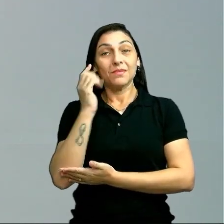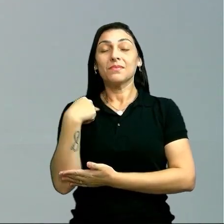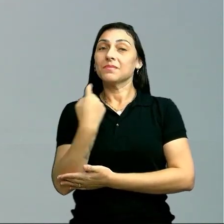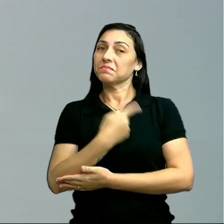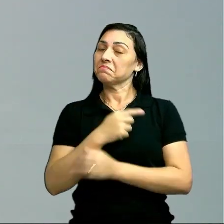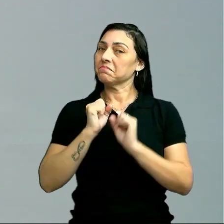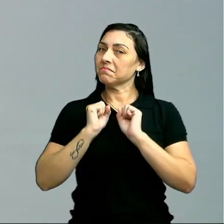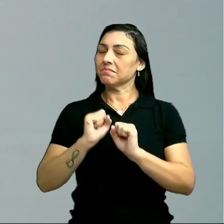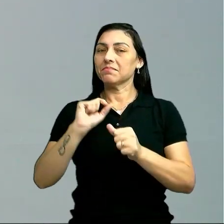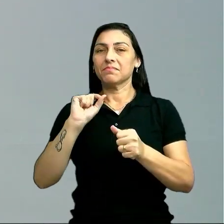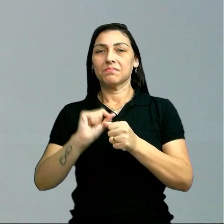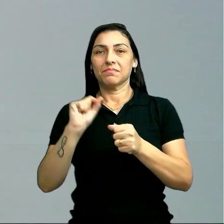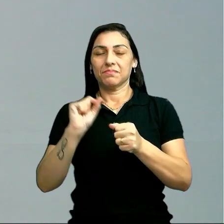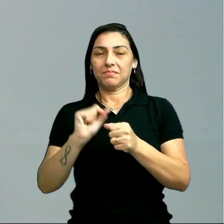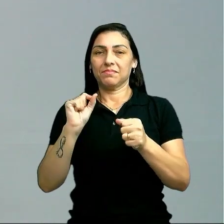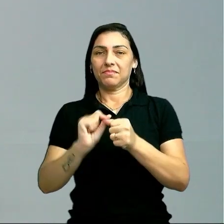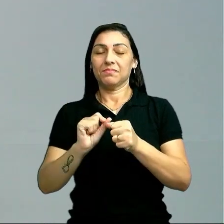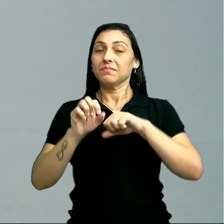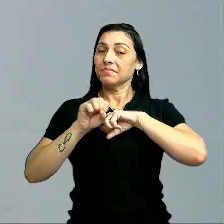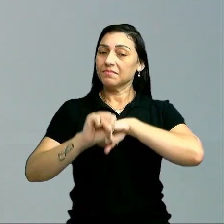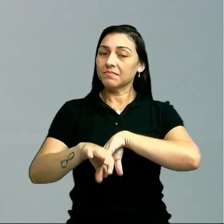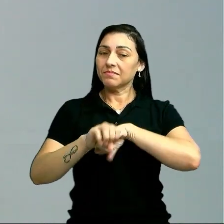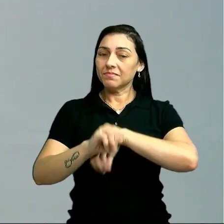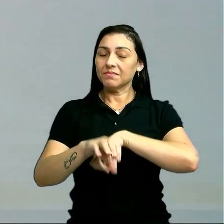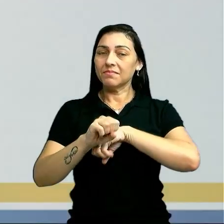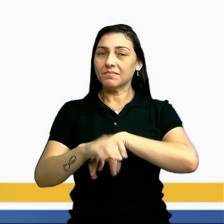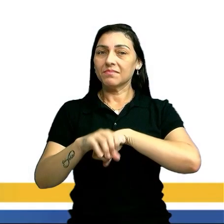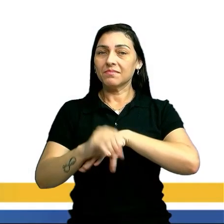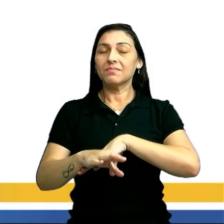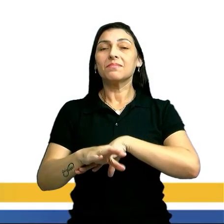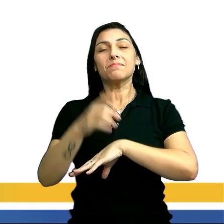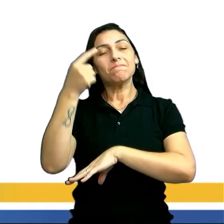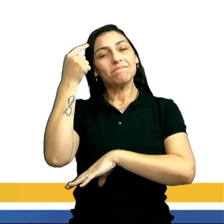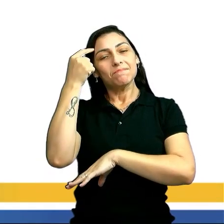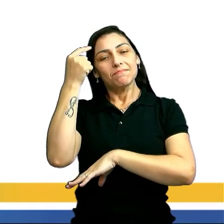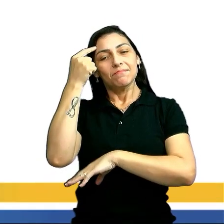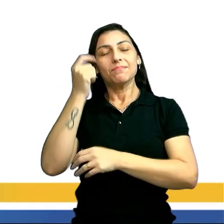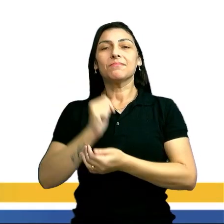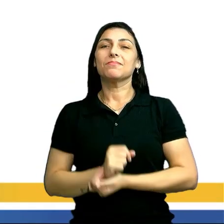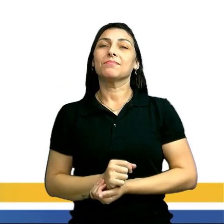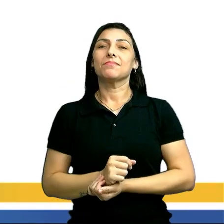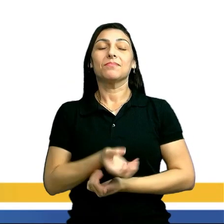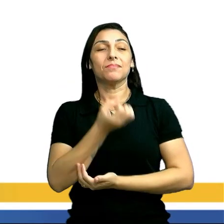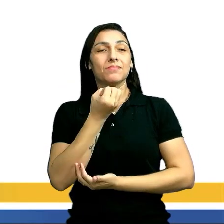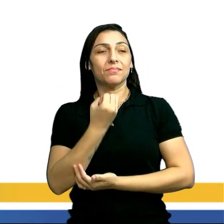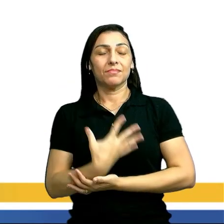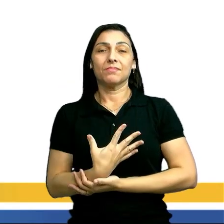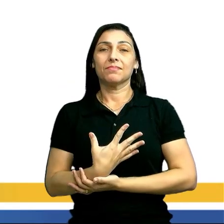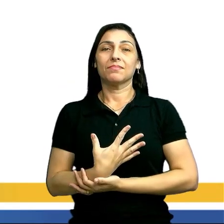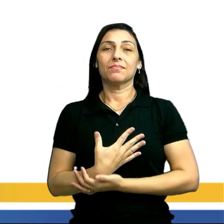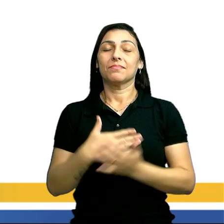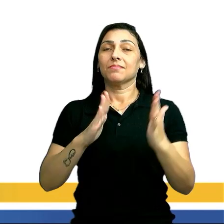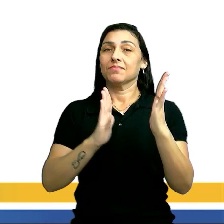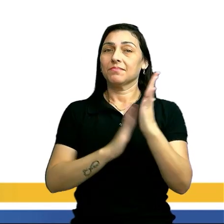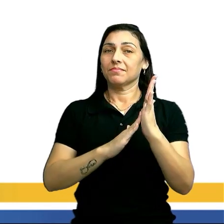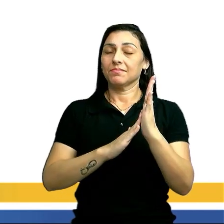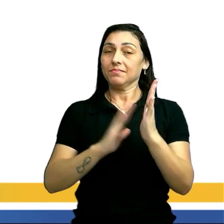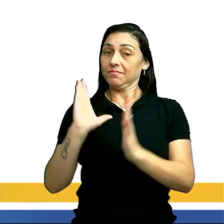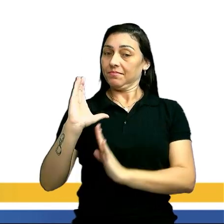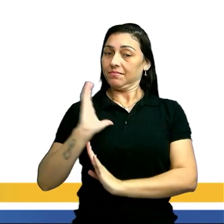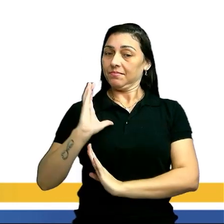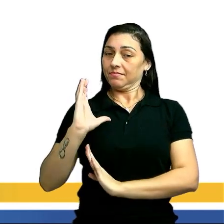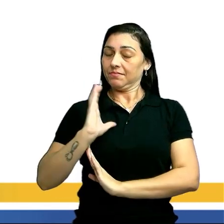que a gente possa fazer o percurso, a nossa caminhada nessa reflexão. Bom, na ética